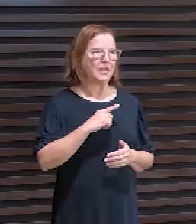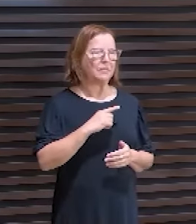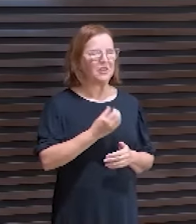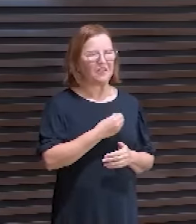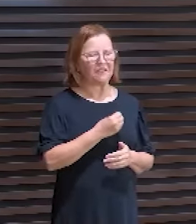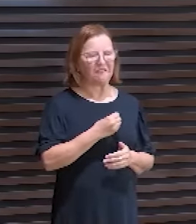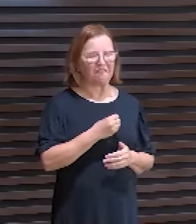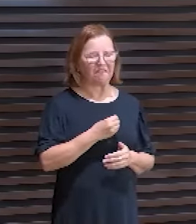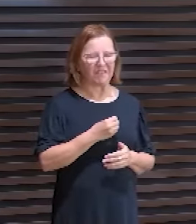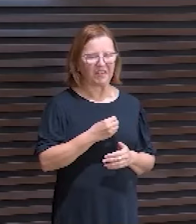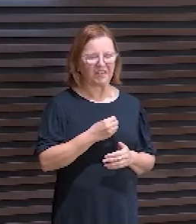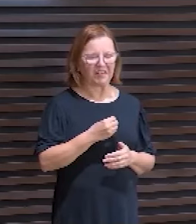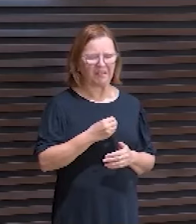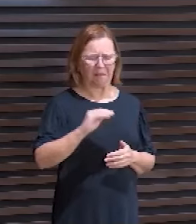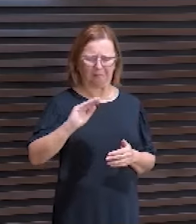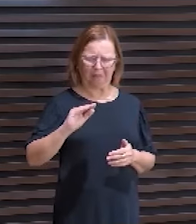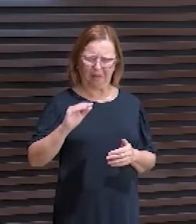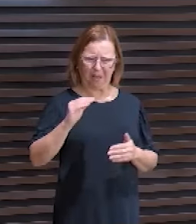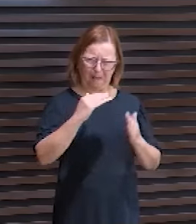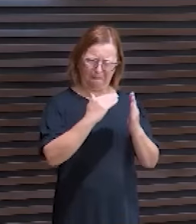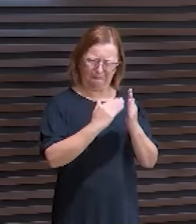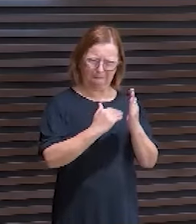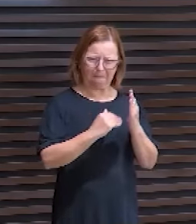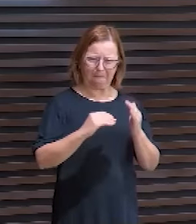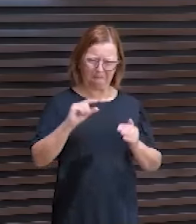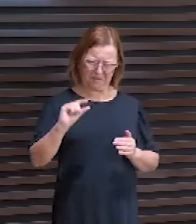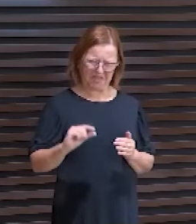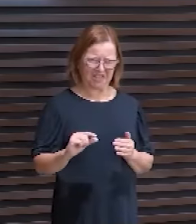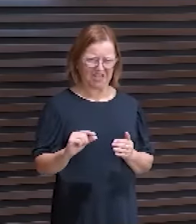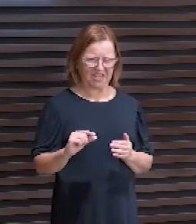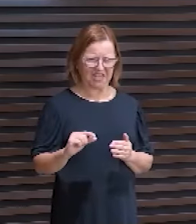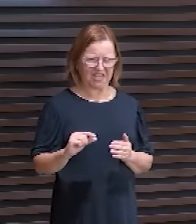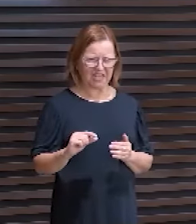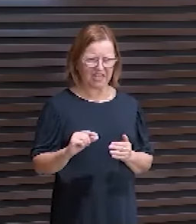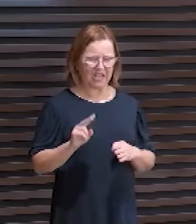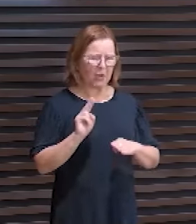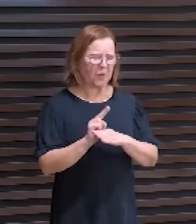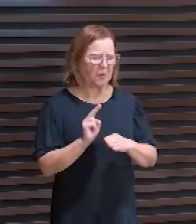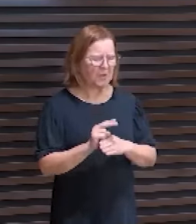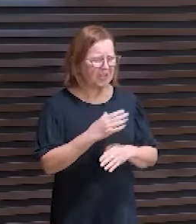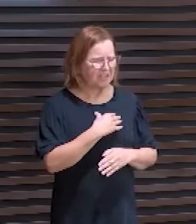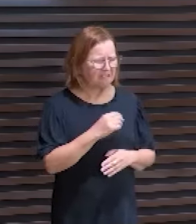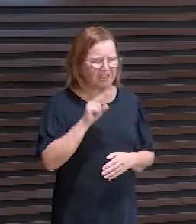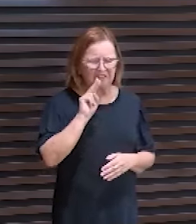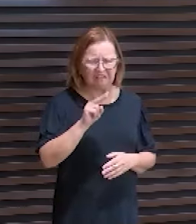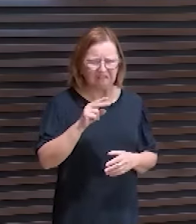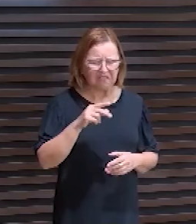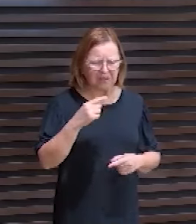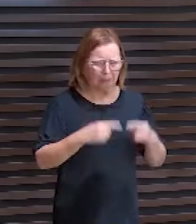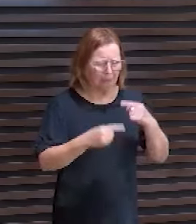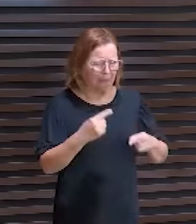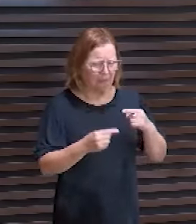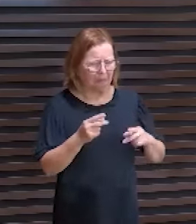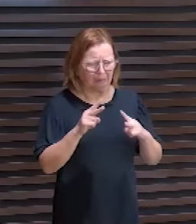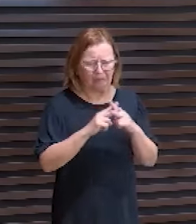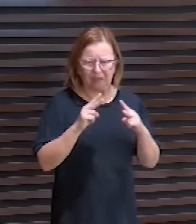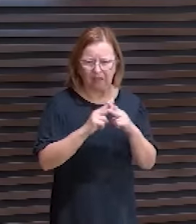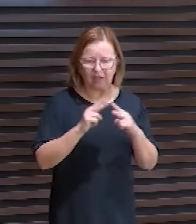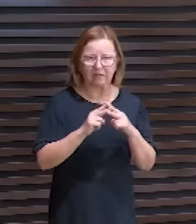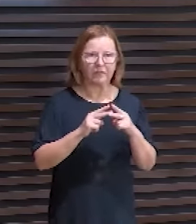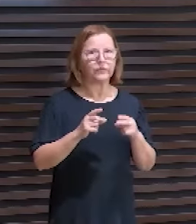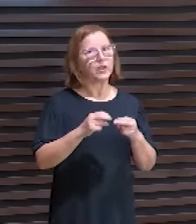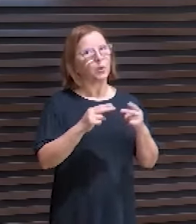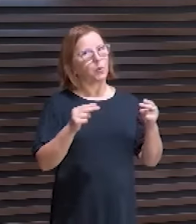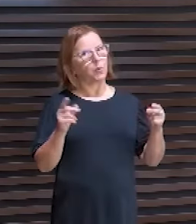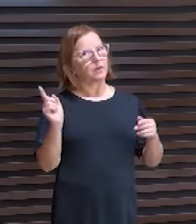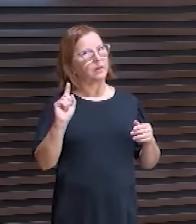filhos vendo conflitos vendo disputas vendo brigas coisas que não é do